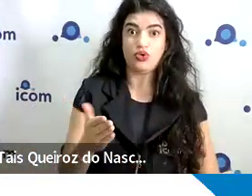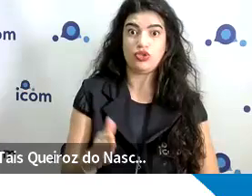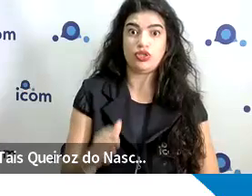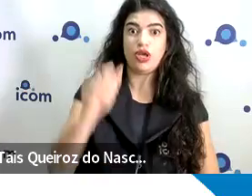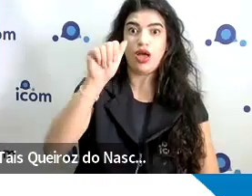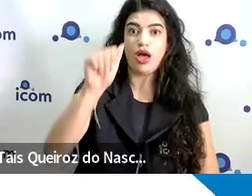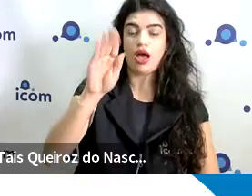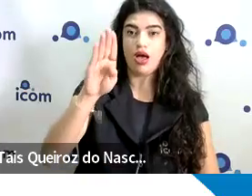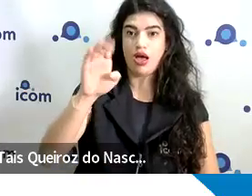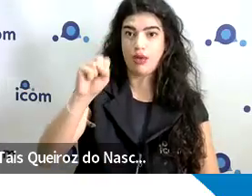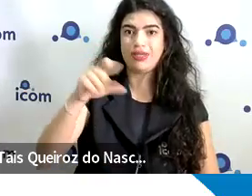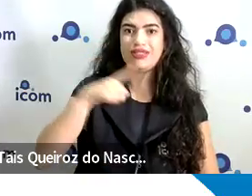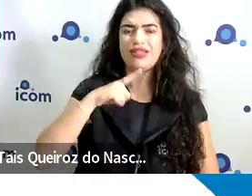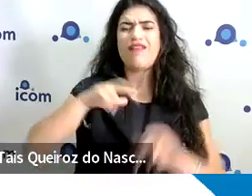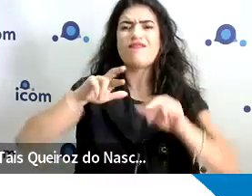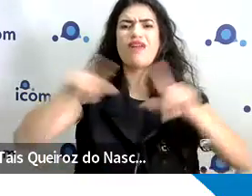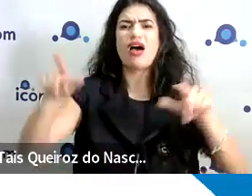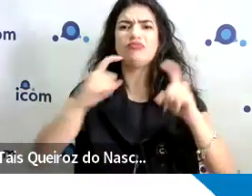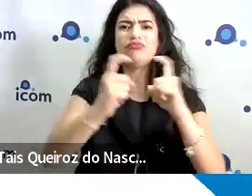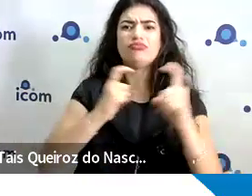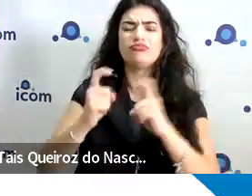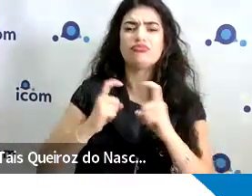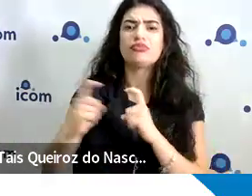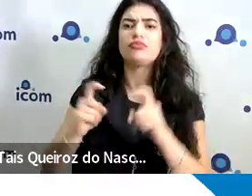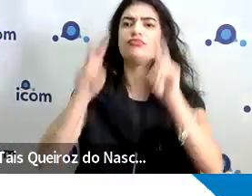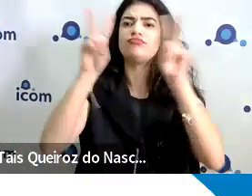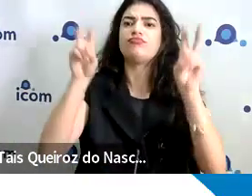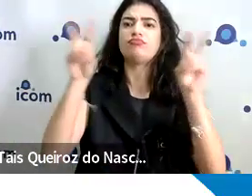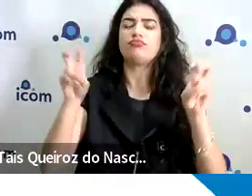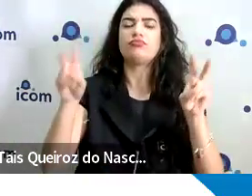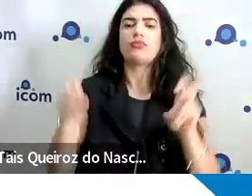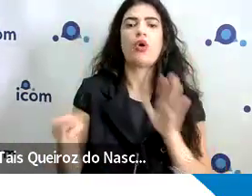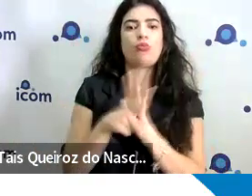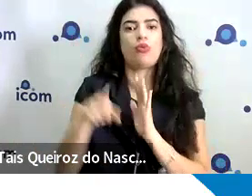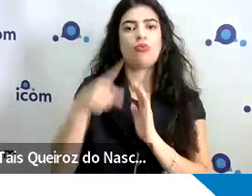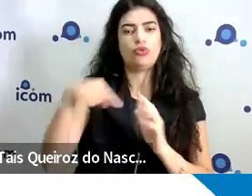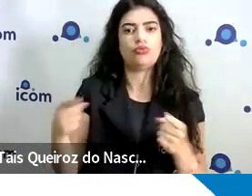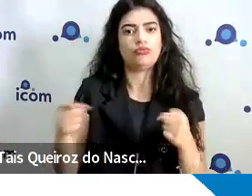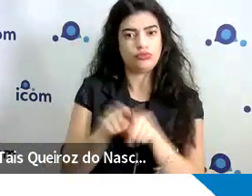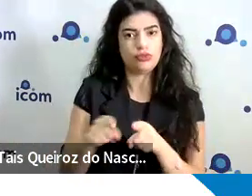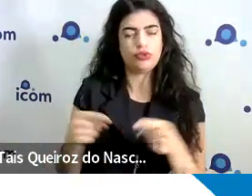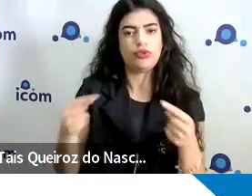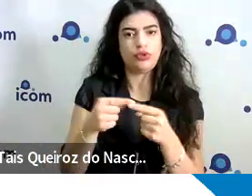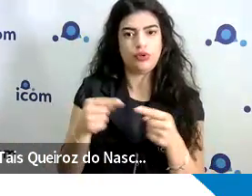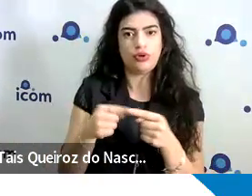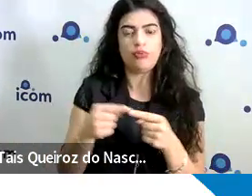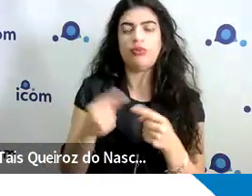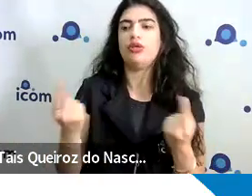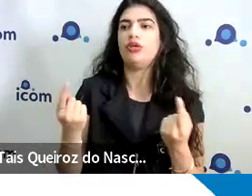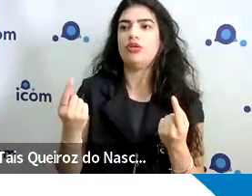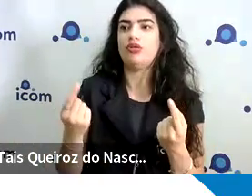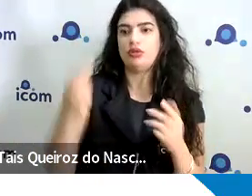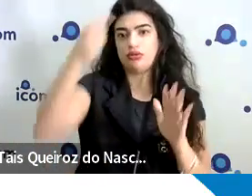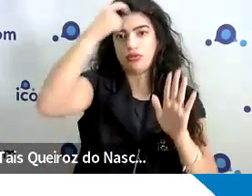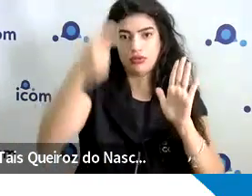comitês e GTs com as pautas que são demandadas pelas nossas associadas, né? Então, inteligência artificial,